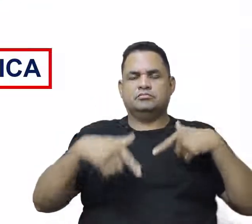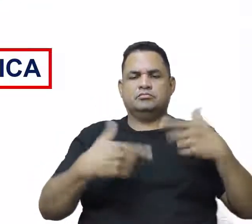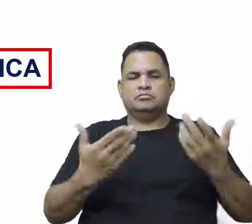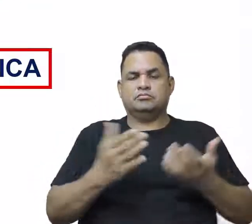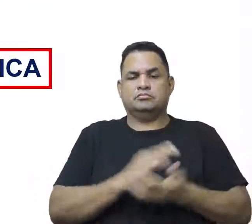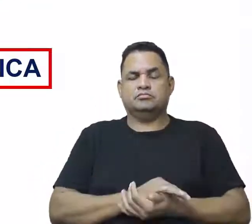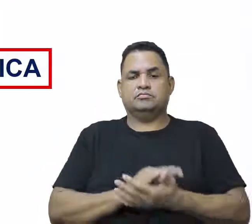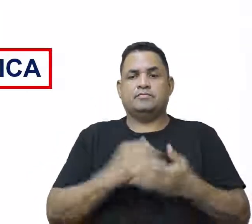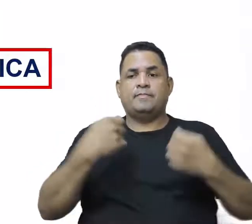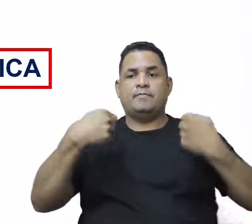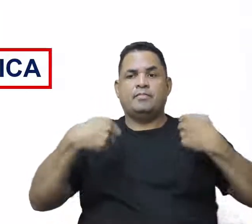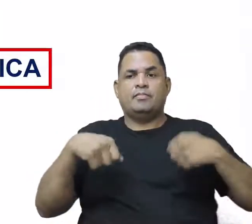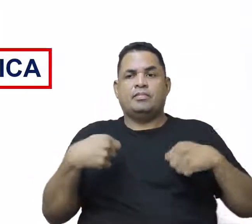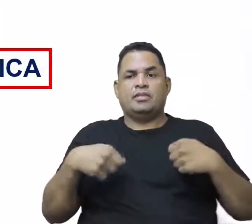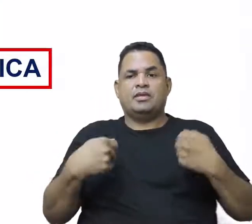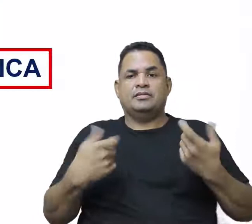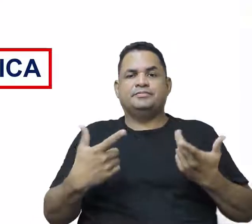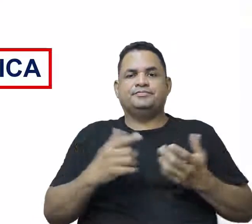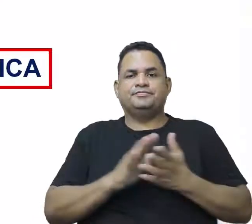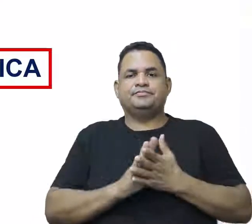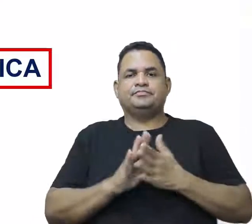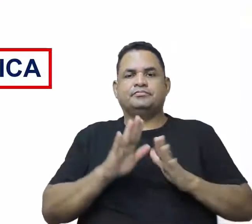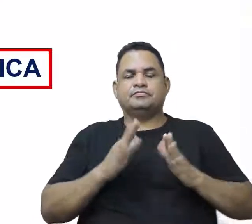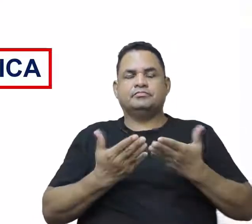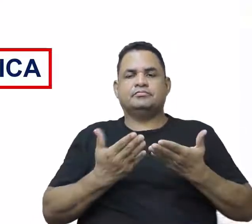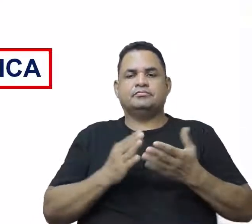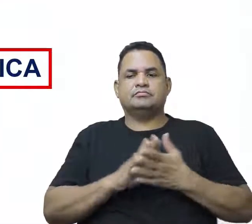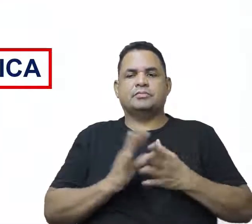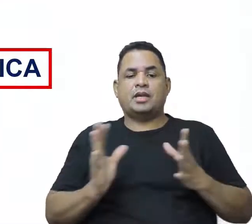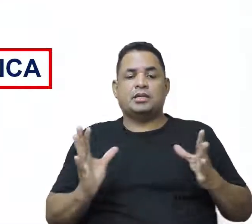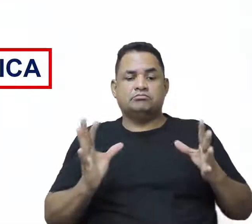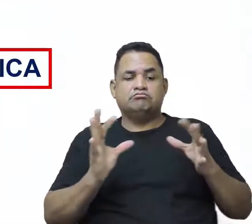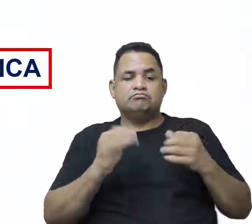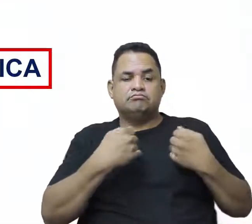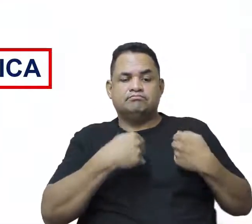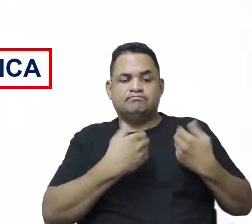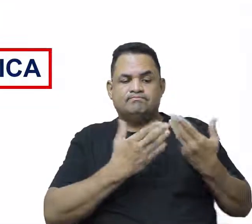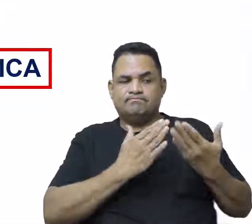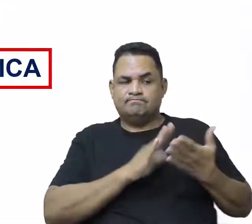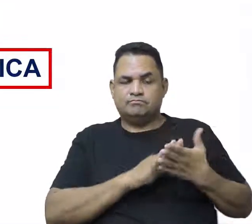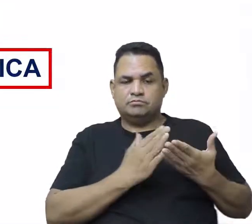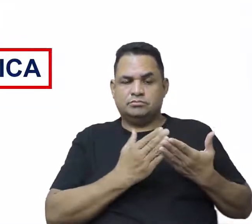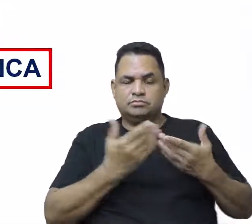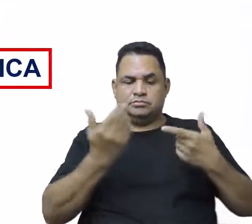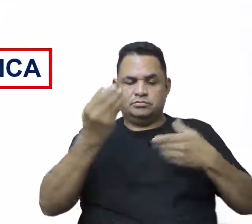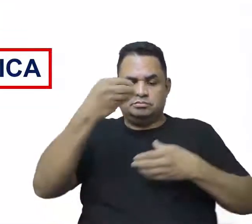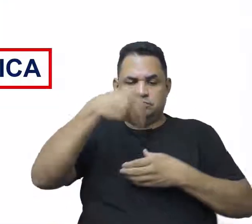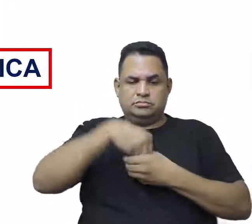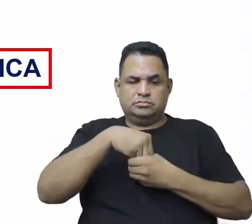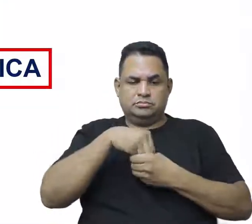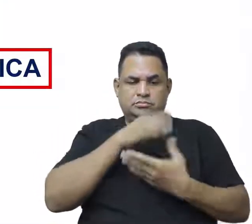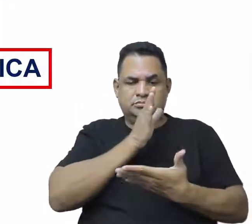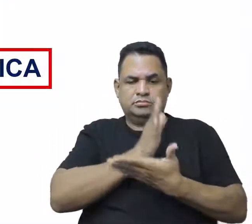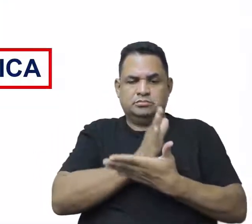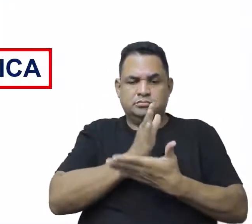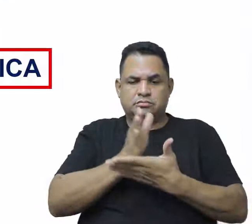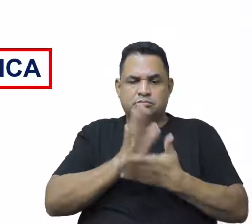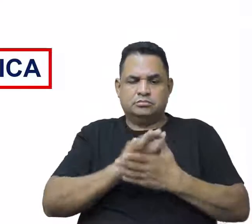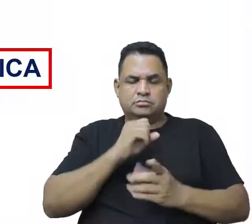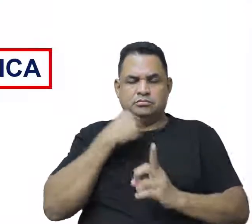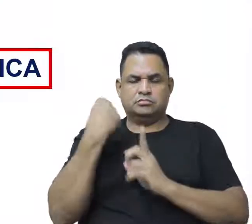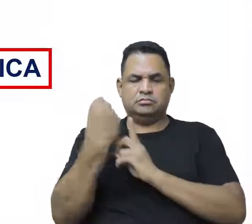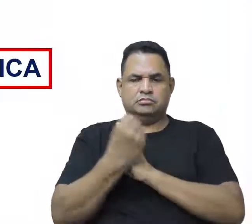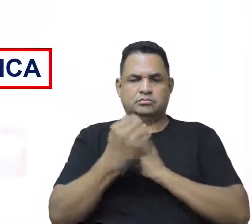gente é a gente precisar e depender um do outro dentro da divisão social do